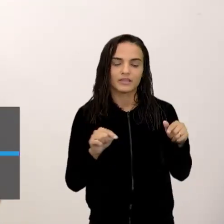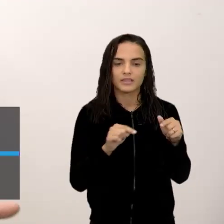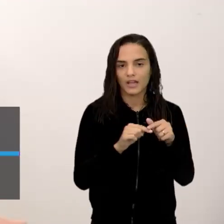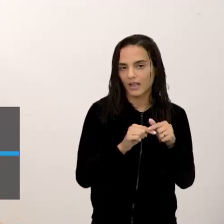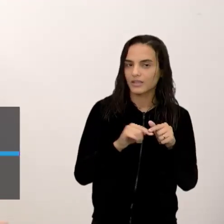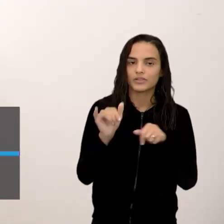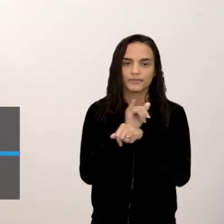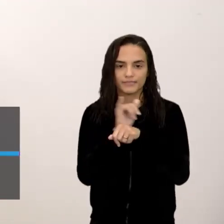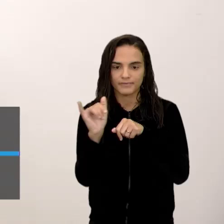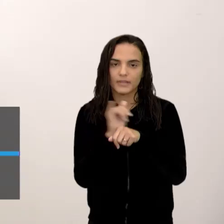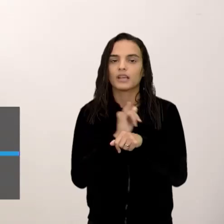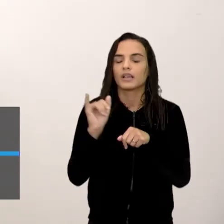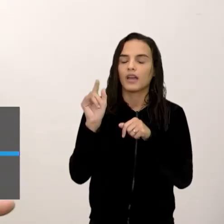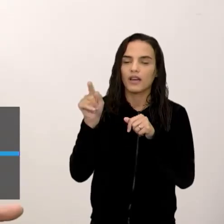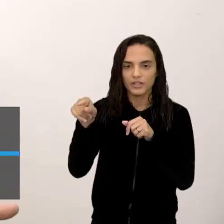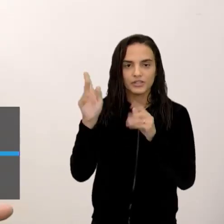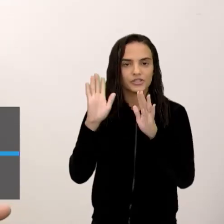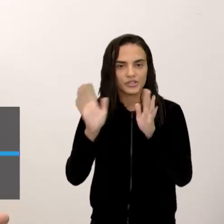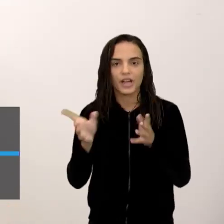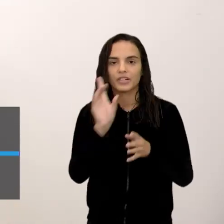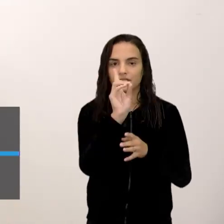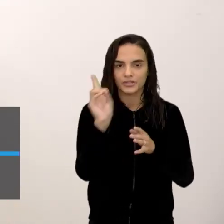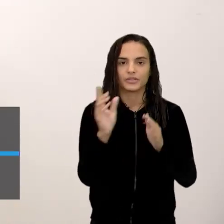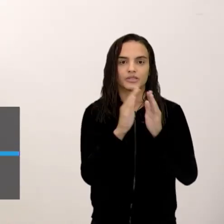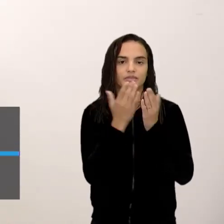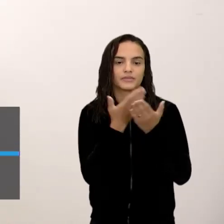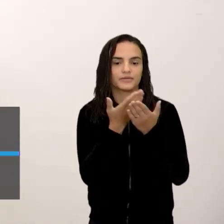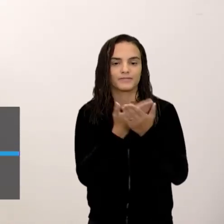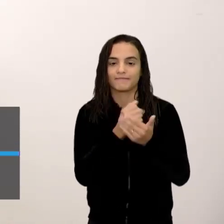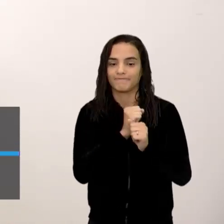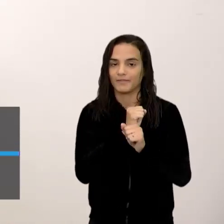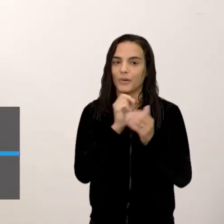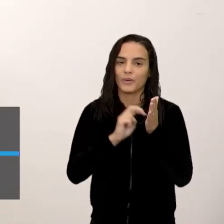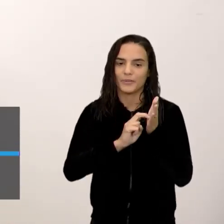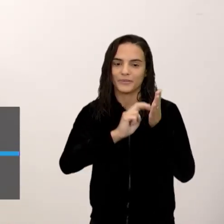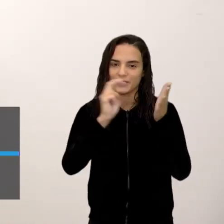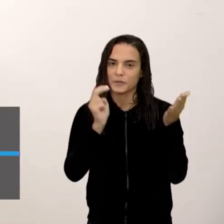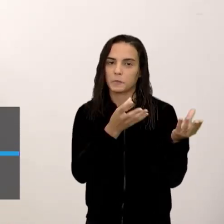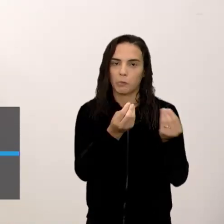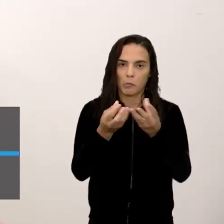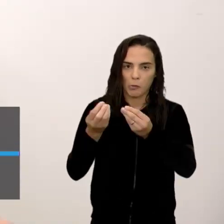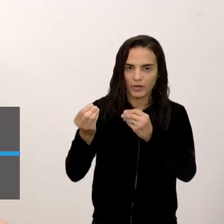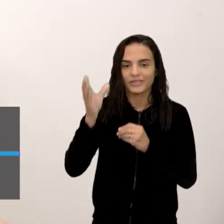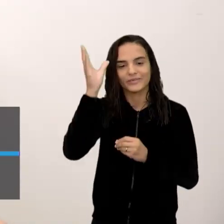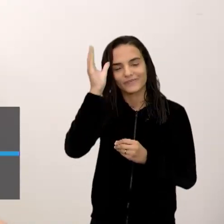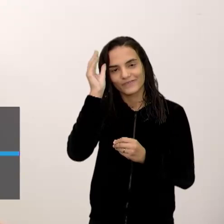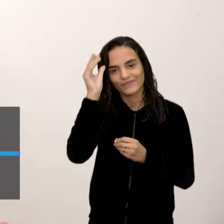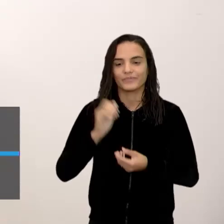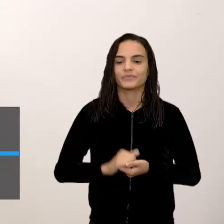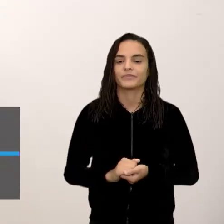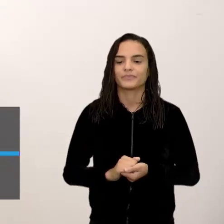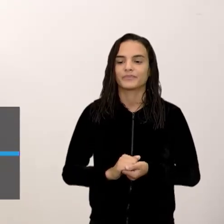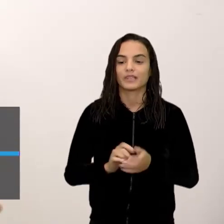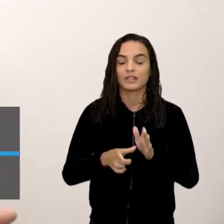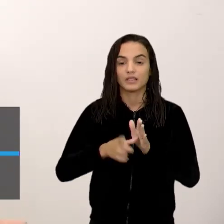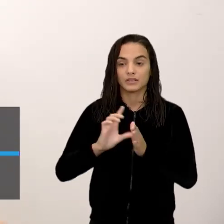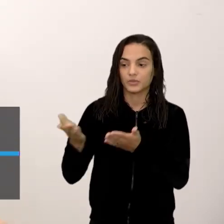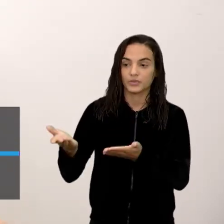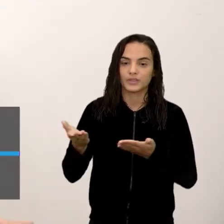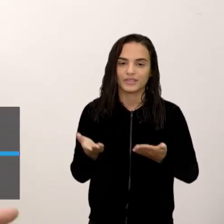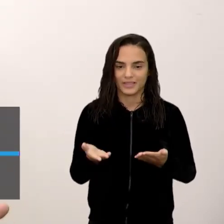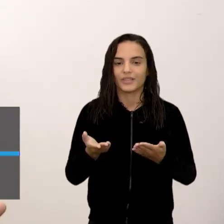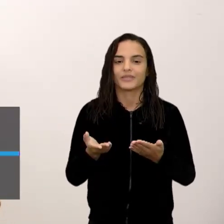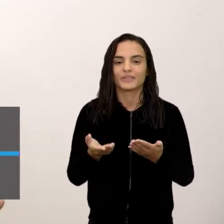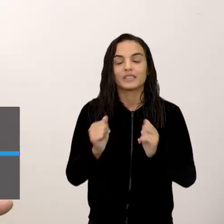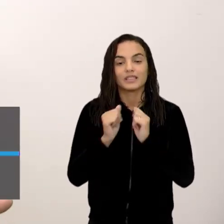recursos, já foi diretora de escola. Então se preparem, hoje vai ser uma manhã de muito conhecimento para vocês. Mas antes de chamar a nossa convidada, e também